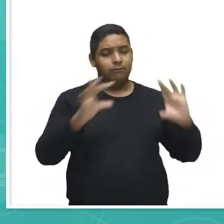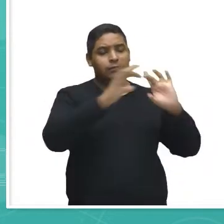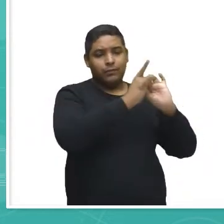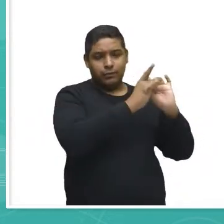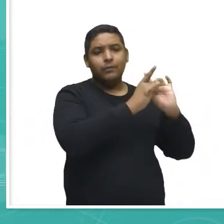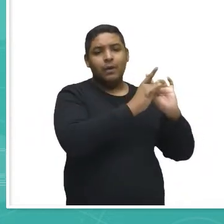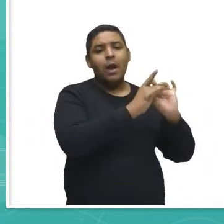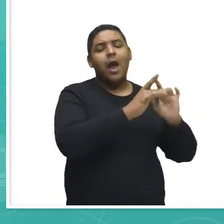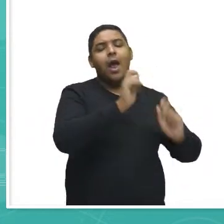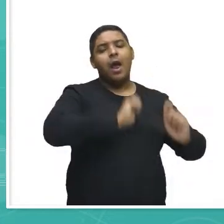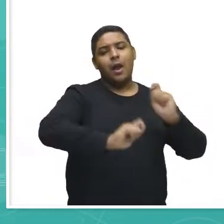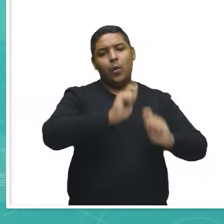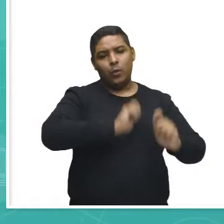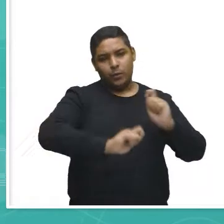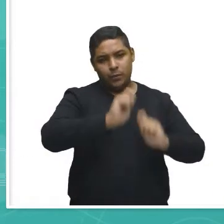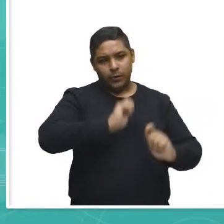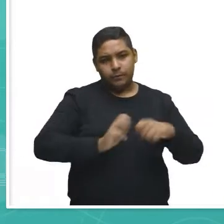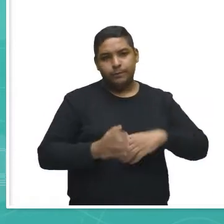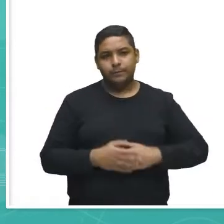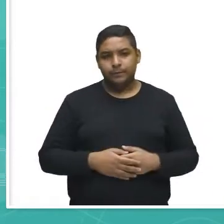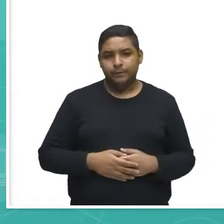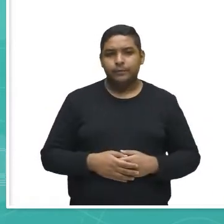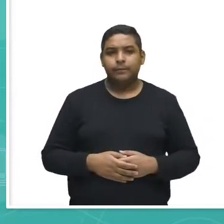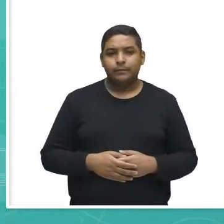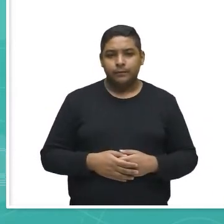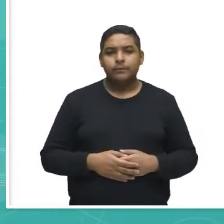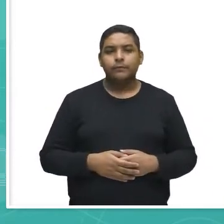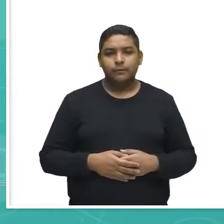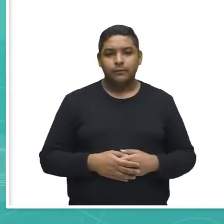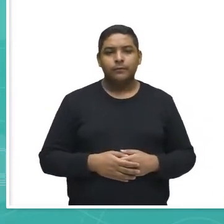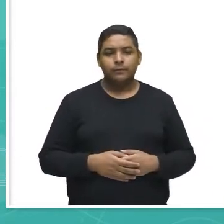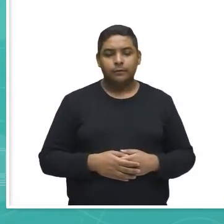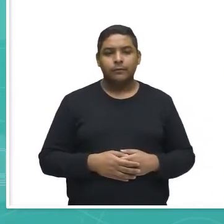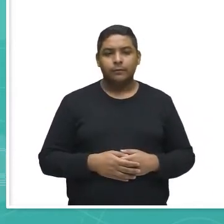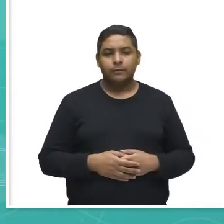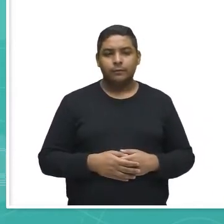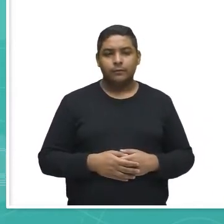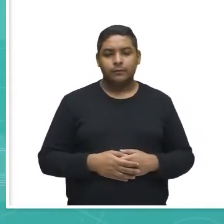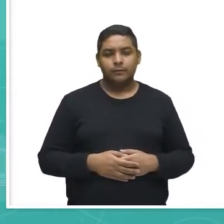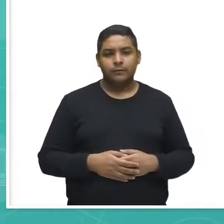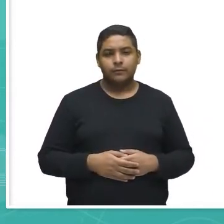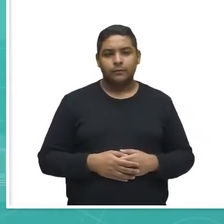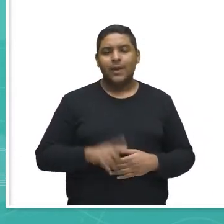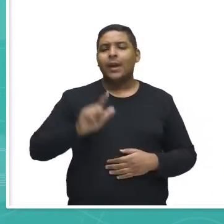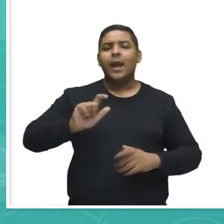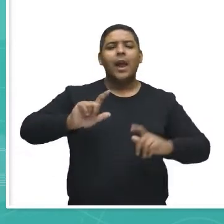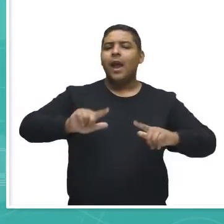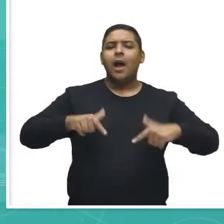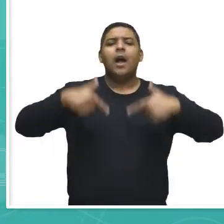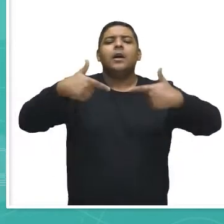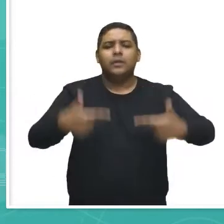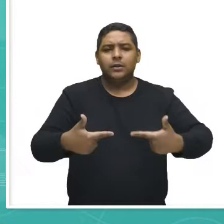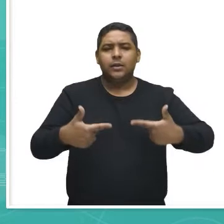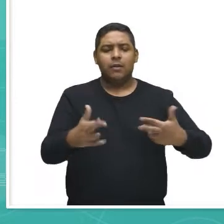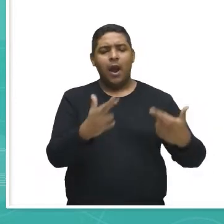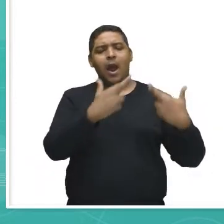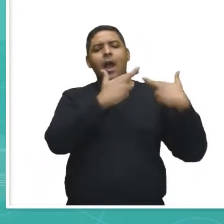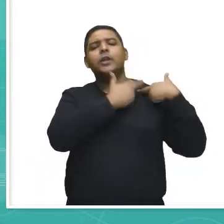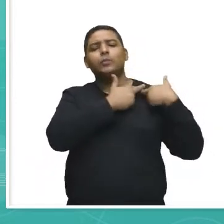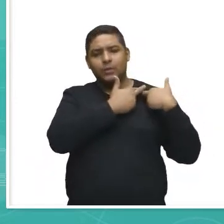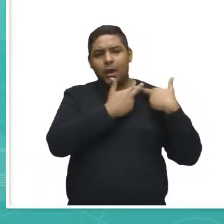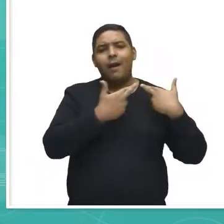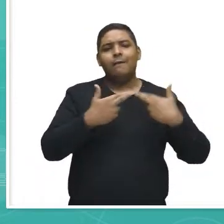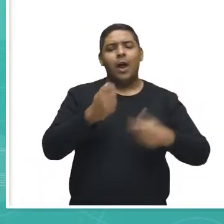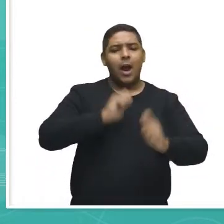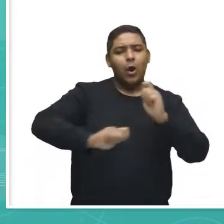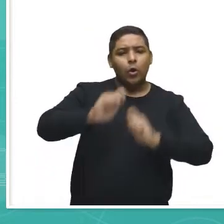Que vai ser controlado principalmente aí por agentes econômicos. E esses agentes econômicos vão estar aí ligados a